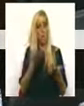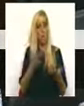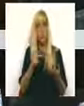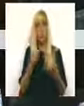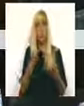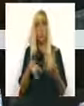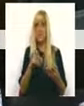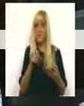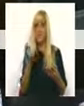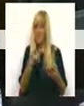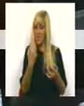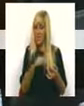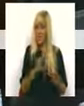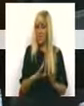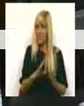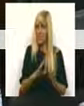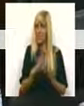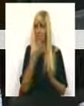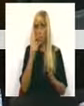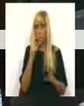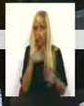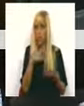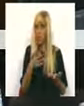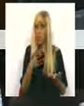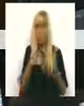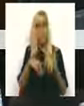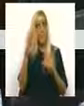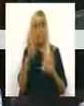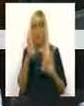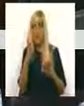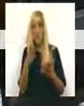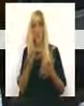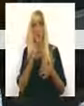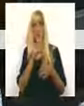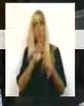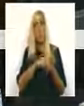Unicer deveria ter assegurado e que vão para além do projeto PIN e que não assegurou